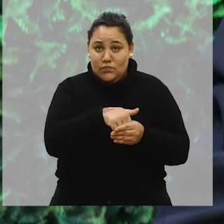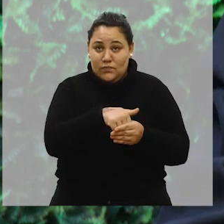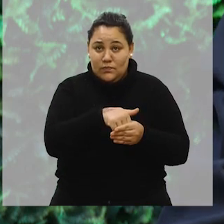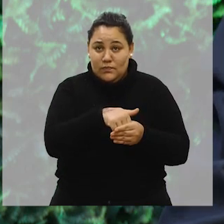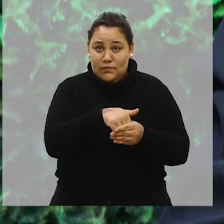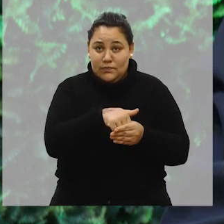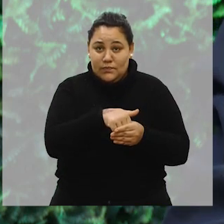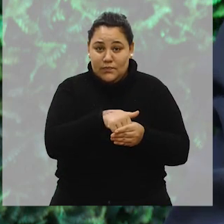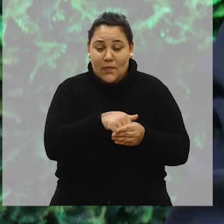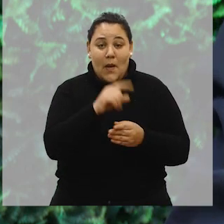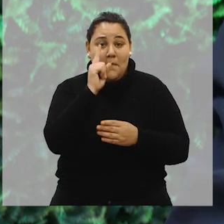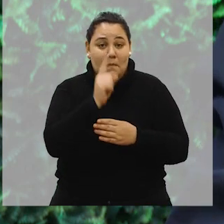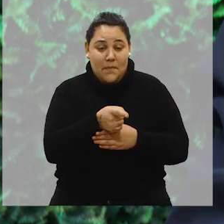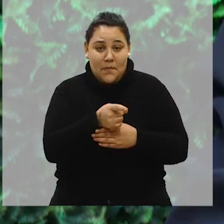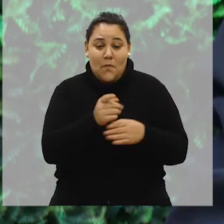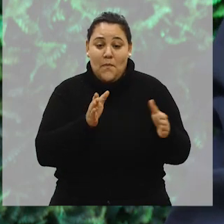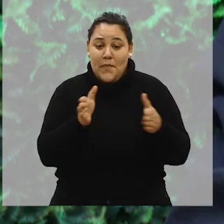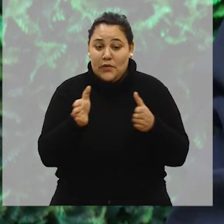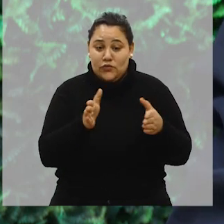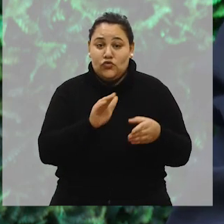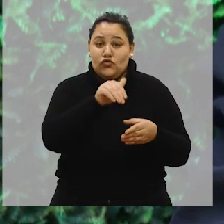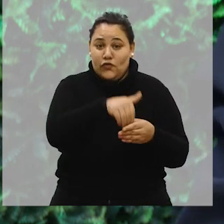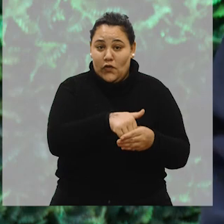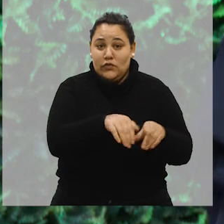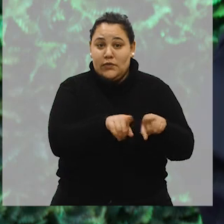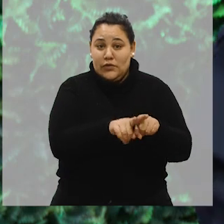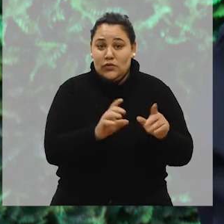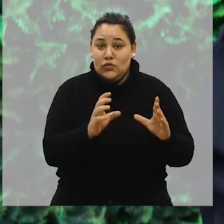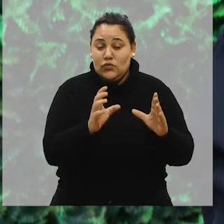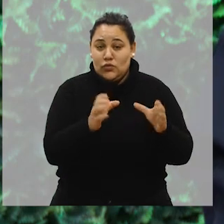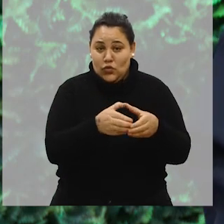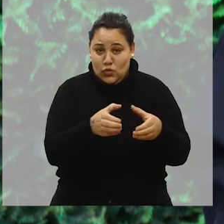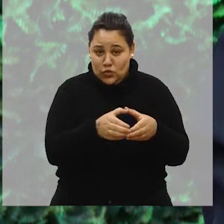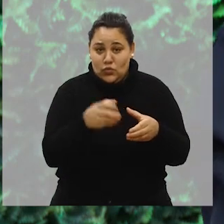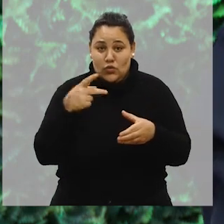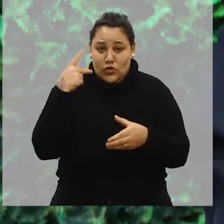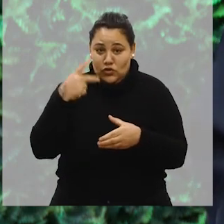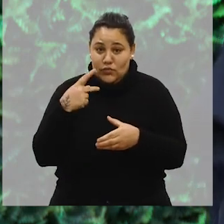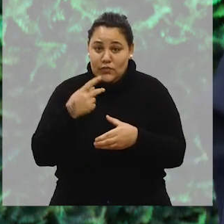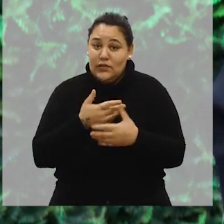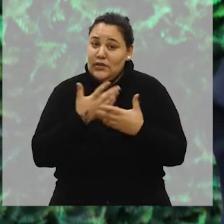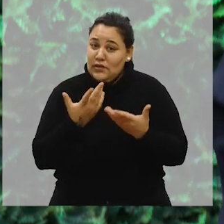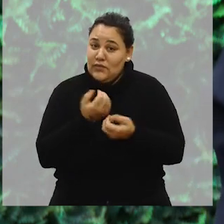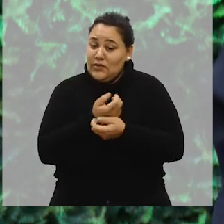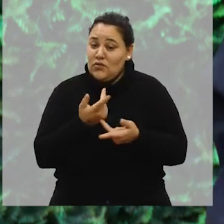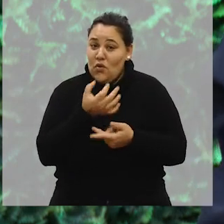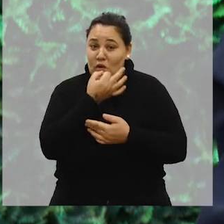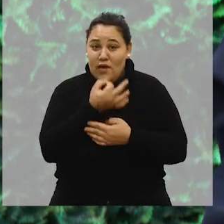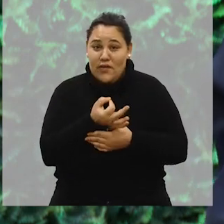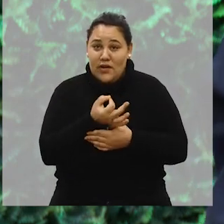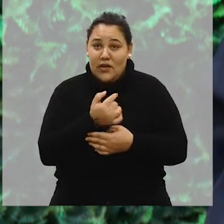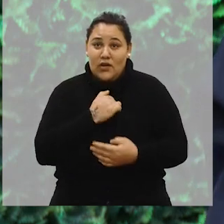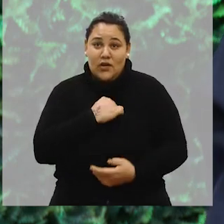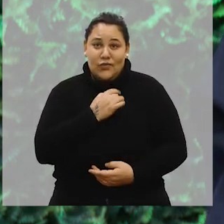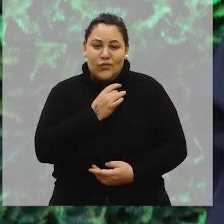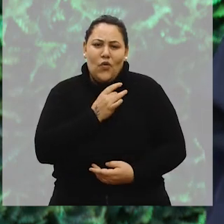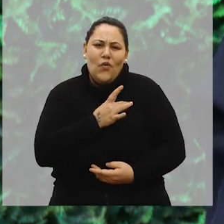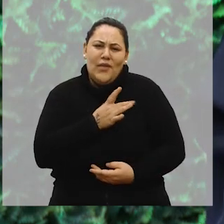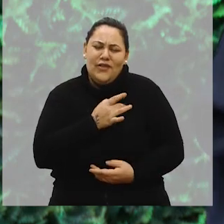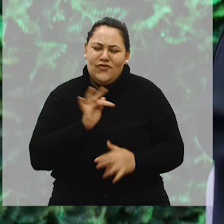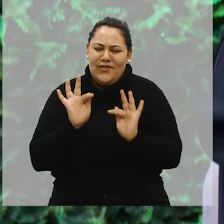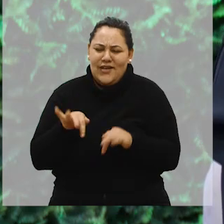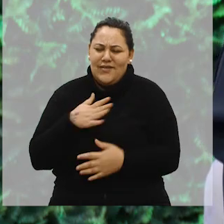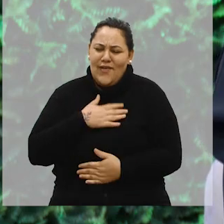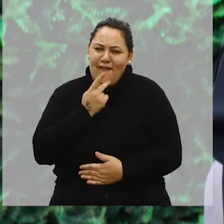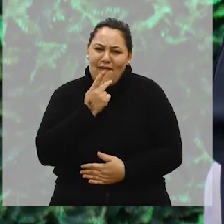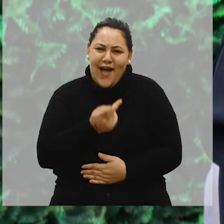das candidaturas. E então, estes absurdos, eu estou com medo de encerrar minha fala